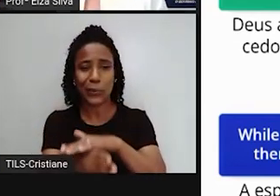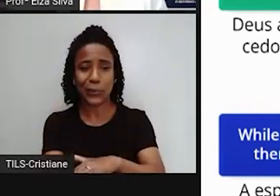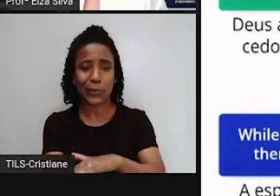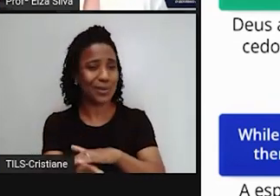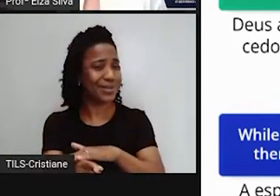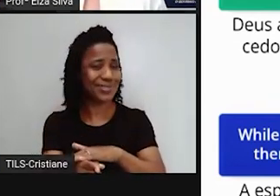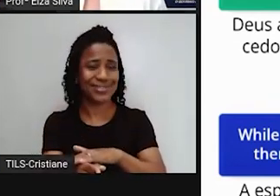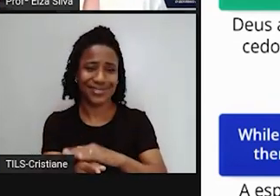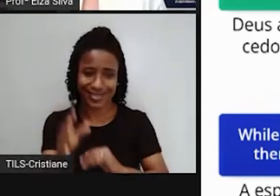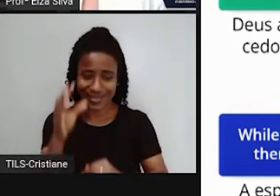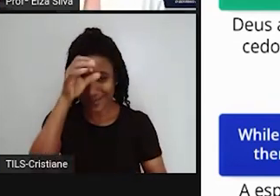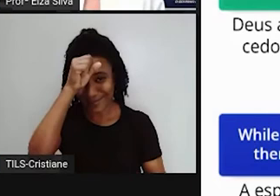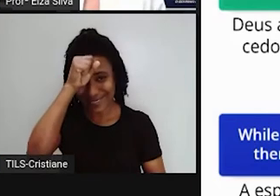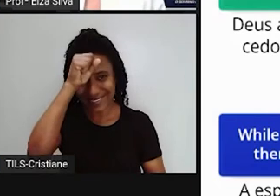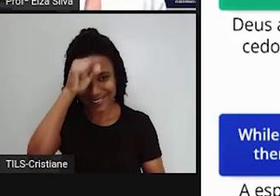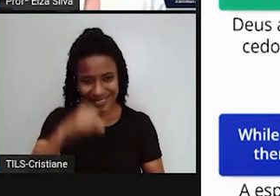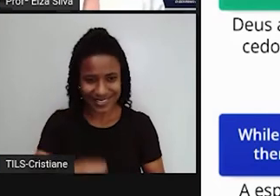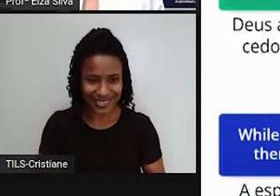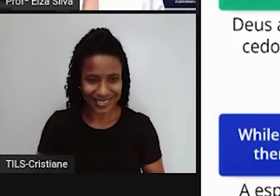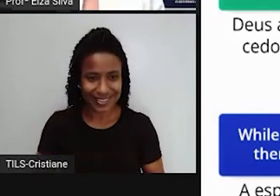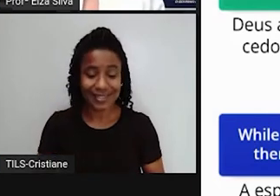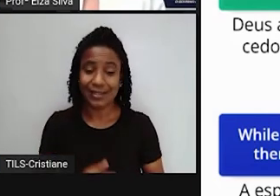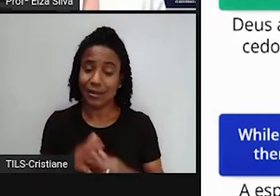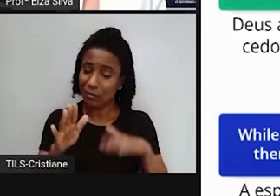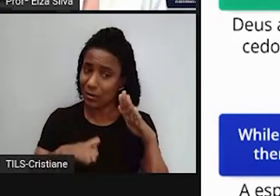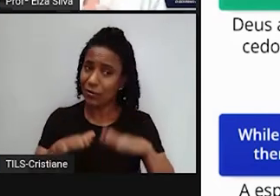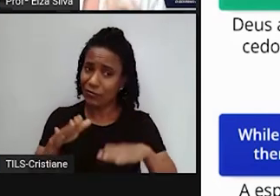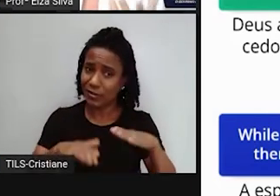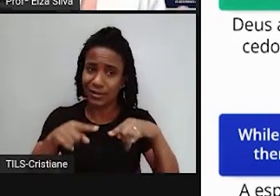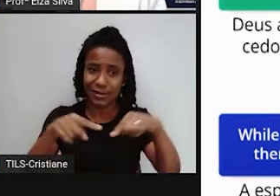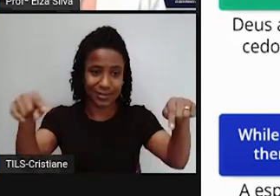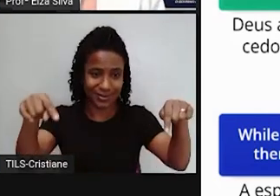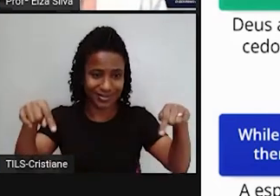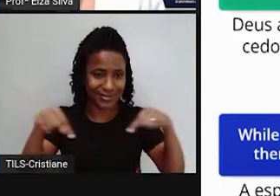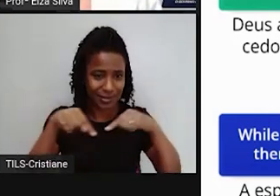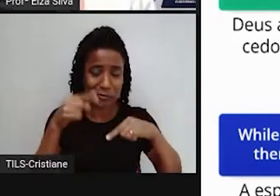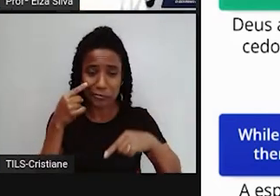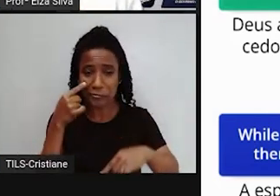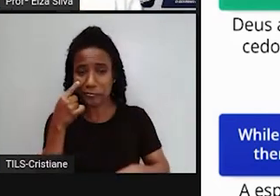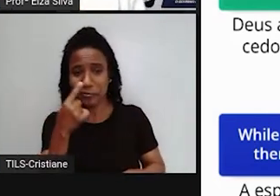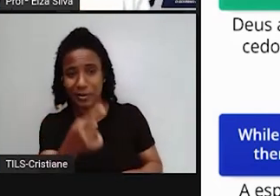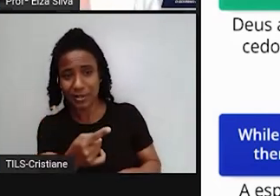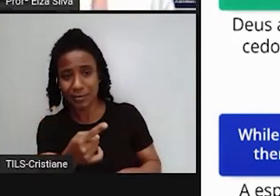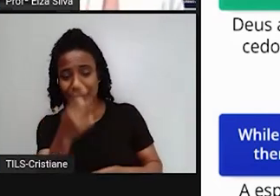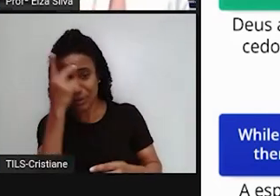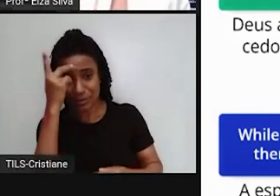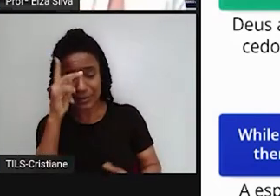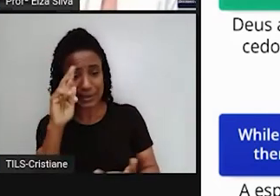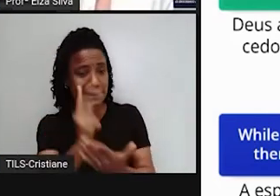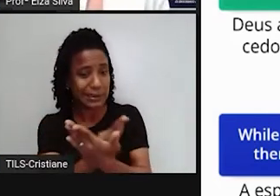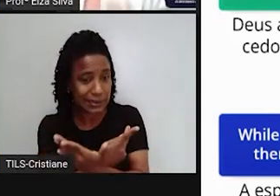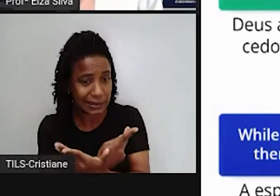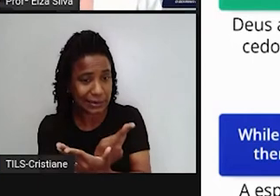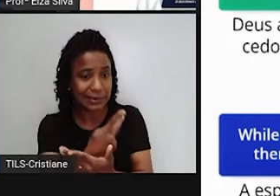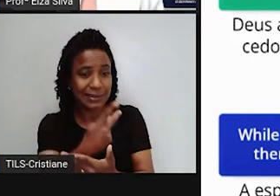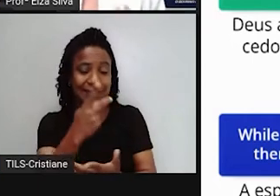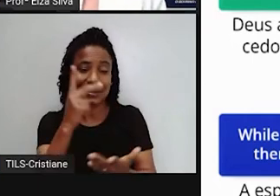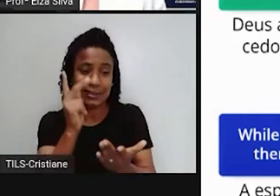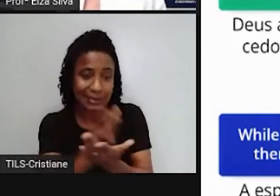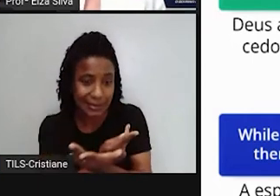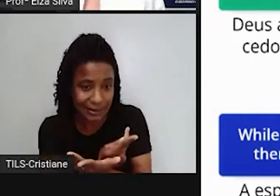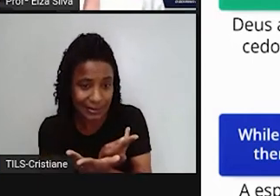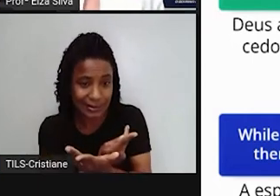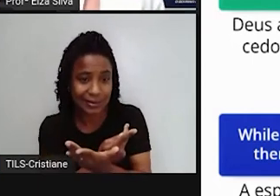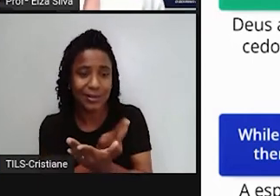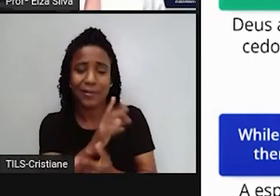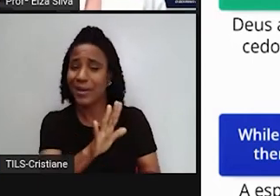errar. Eu observo muito isso na sala de aula. Mas observe bem, ninguém nasceu sabendo, gente. A gente vai aprendendo à medida que a